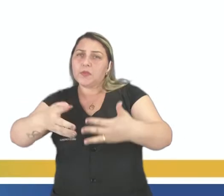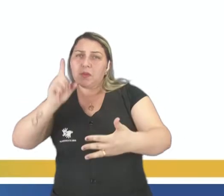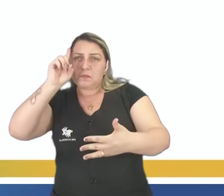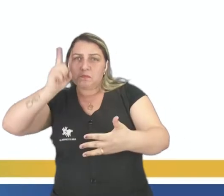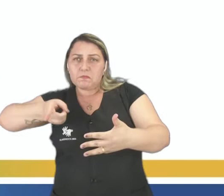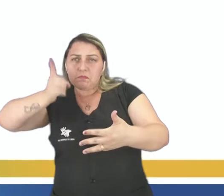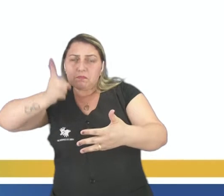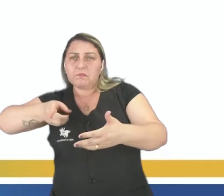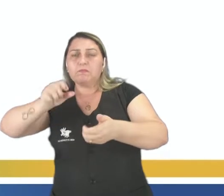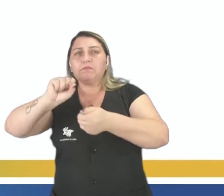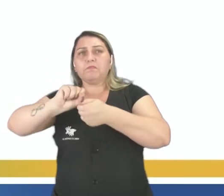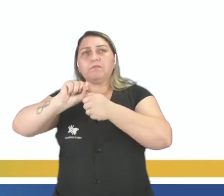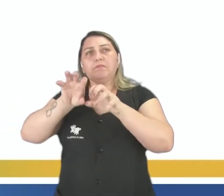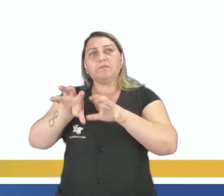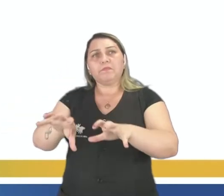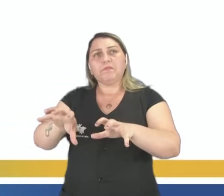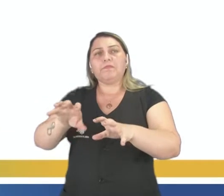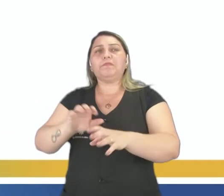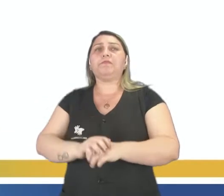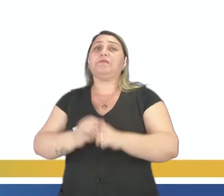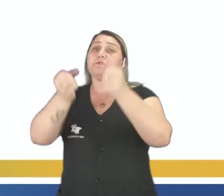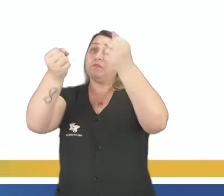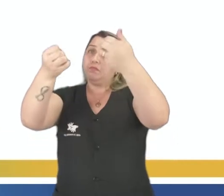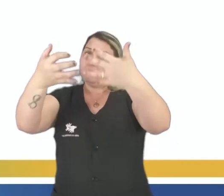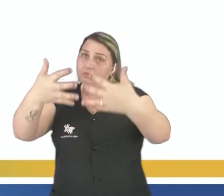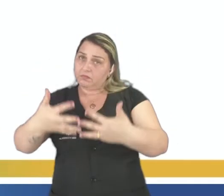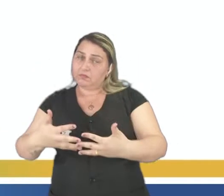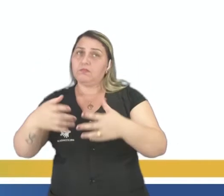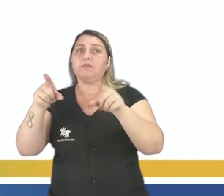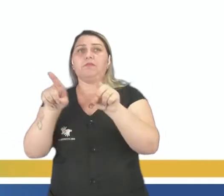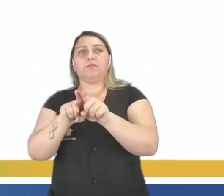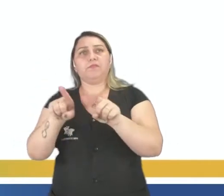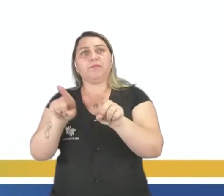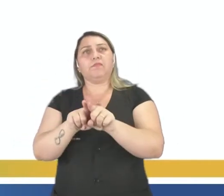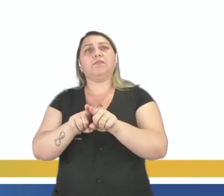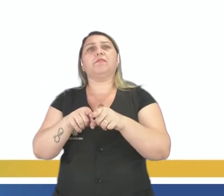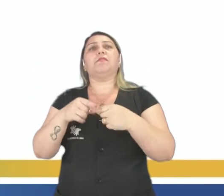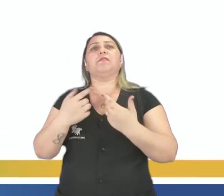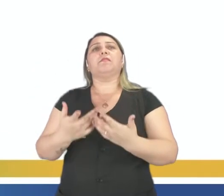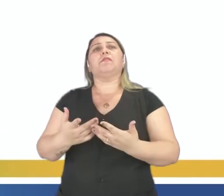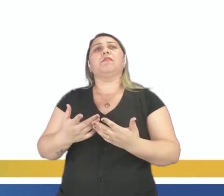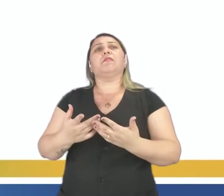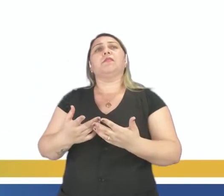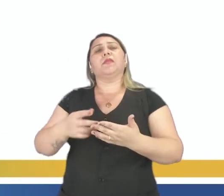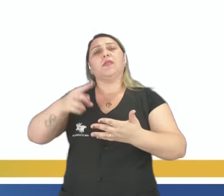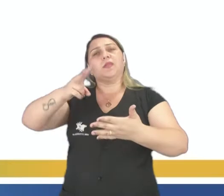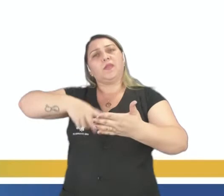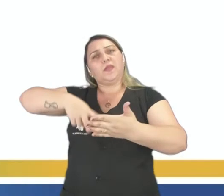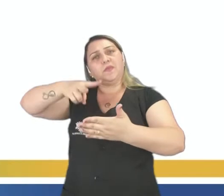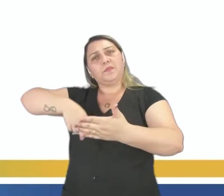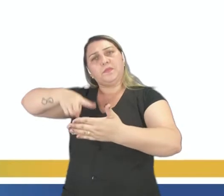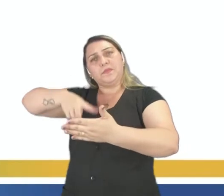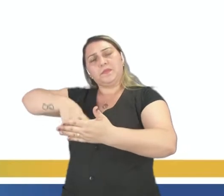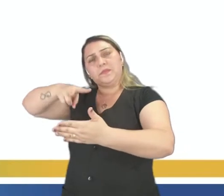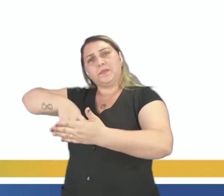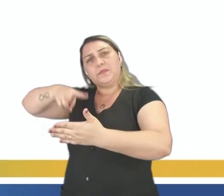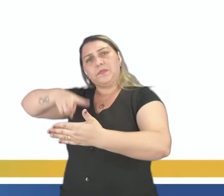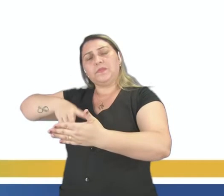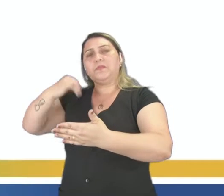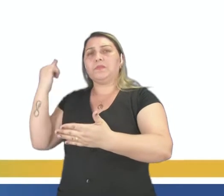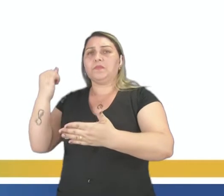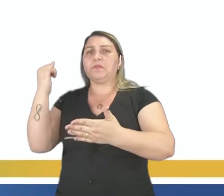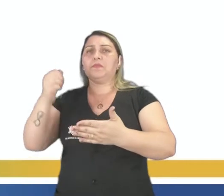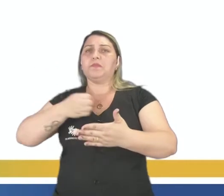mandando fazer aquilo daquela forma, ok? Temos o explicativo também. Ele é visto geralmente em